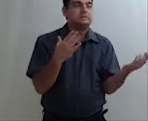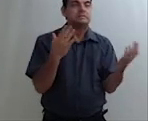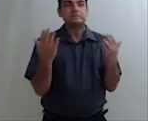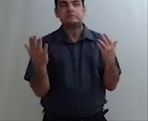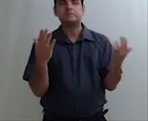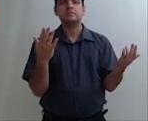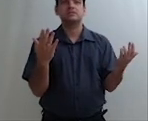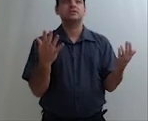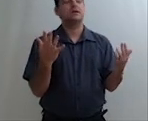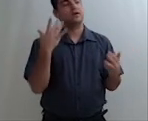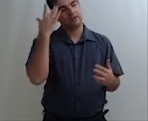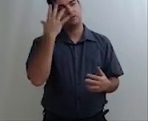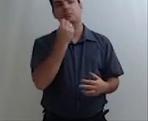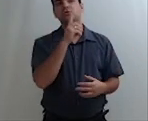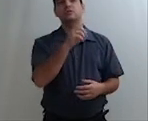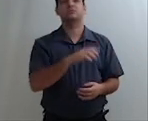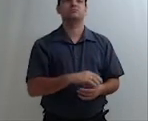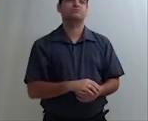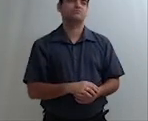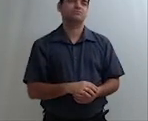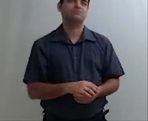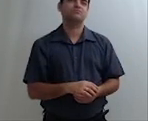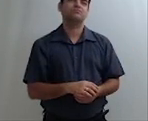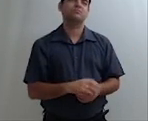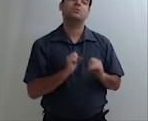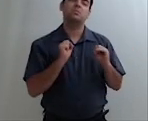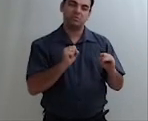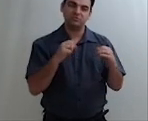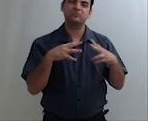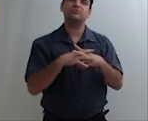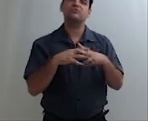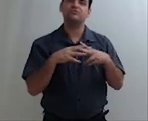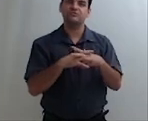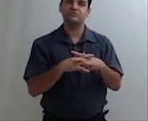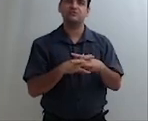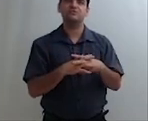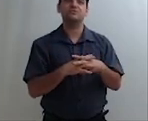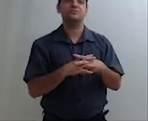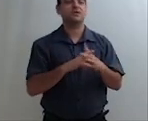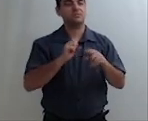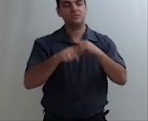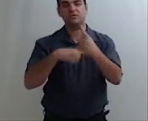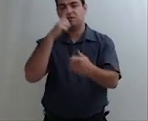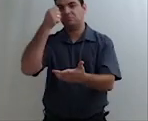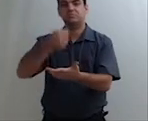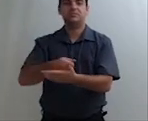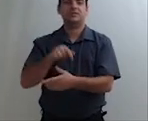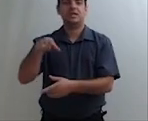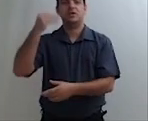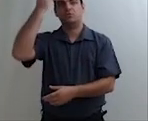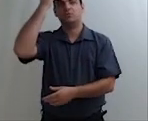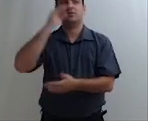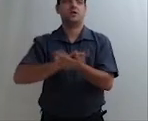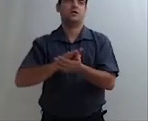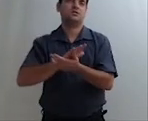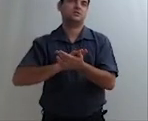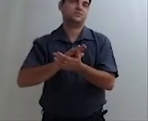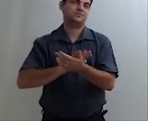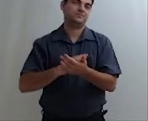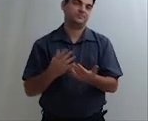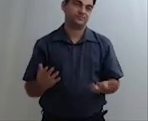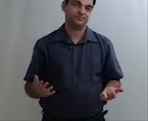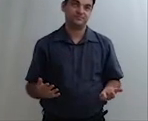não deve servir jamais eh para lastrear uma condenação criminal eh se não estiver